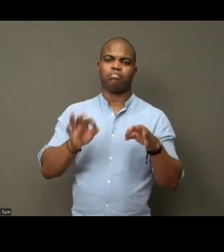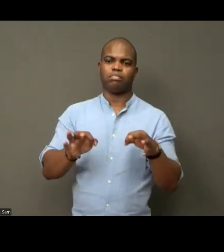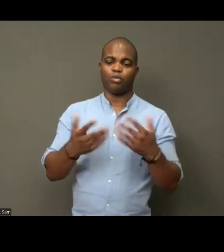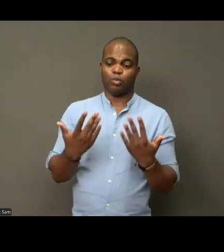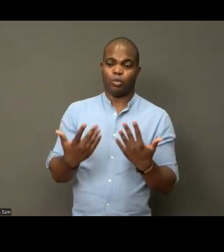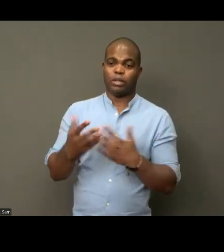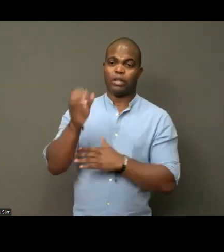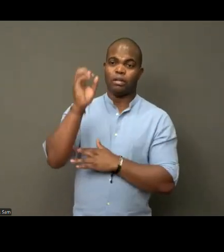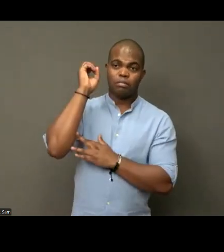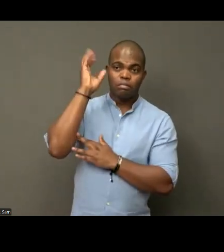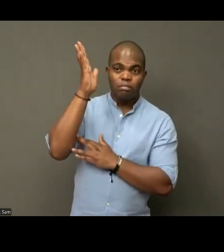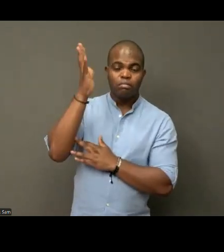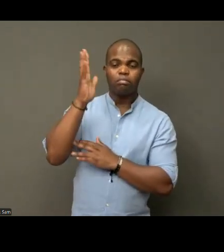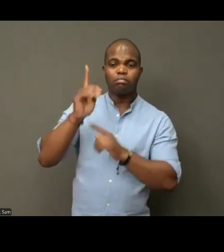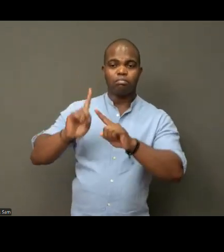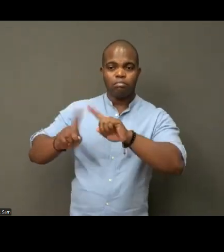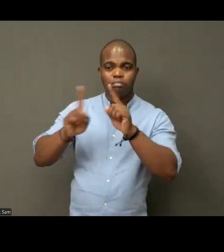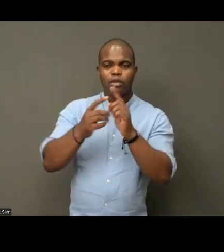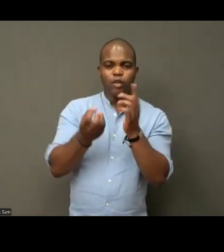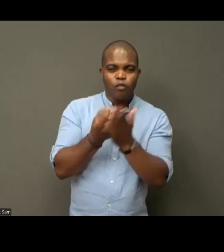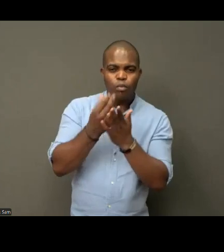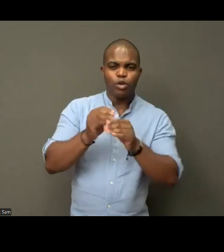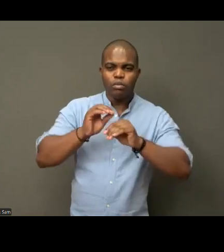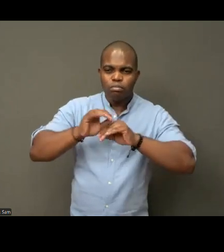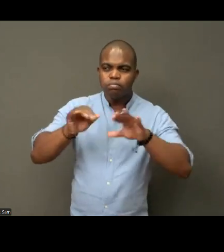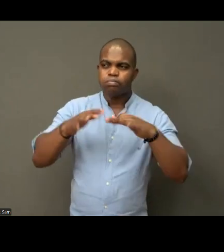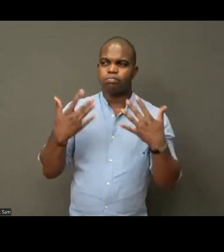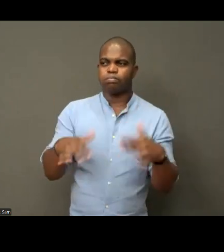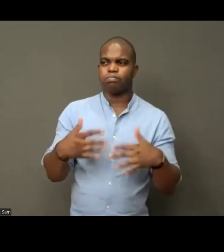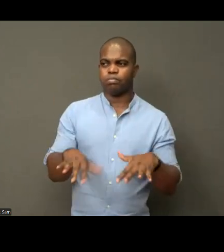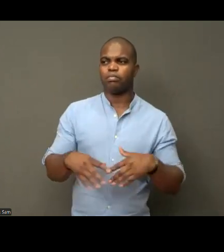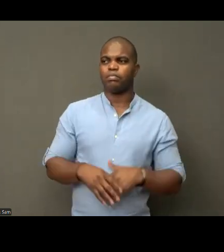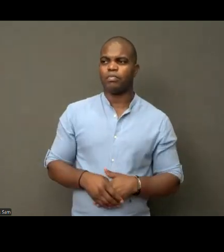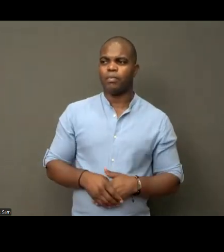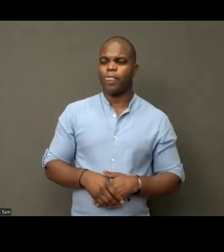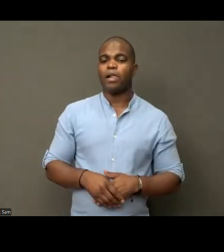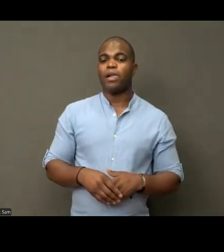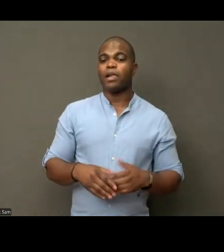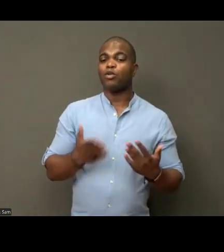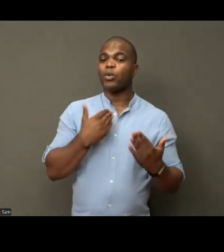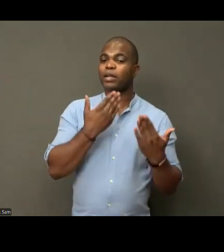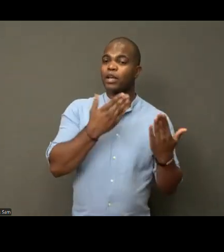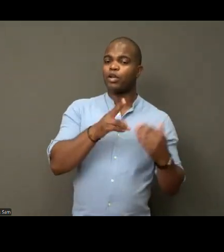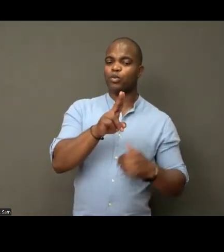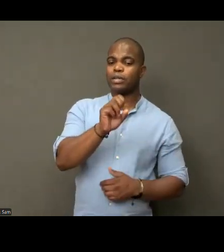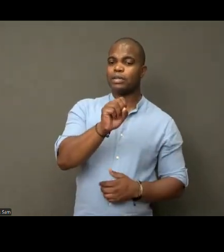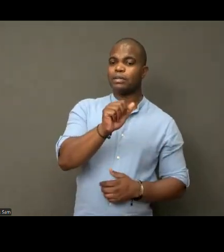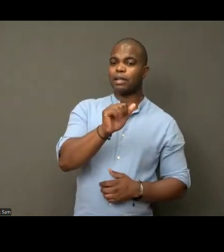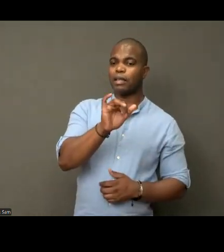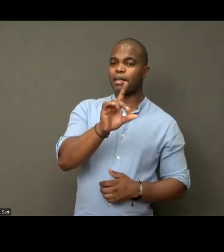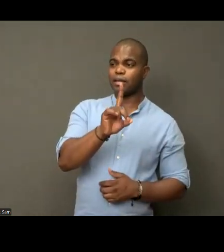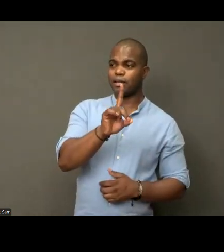seus esforços para ter esse webinar hoje. Eu quero agradecer o USAID e o Bill